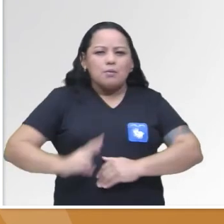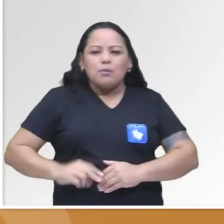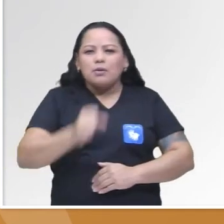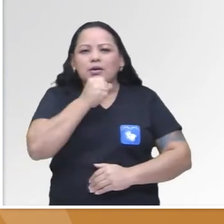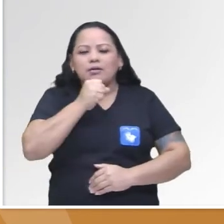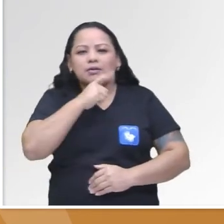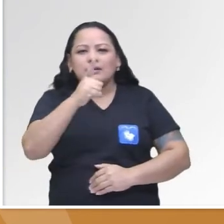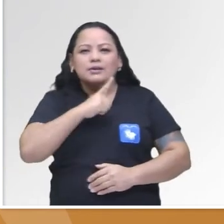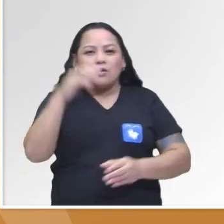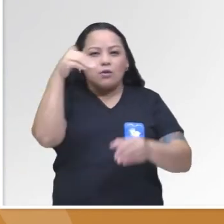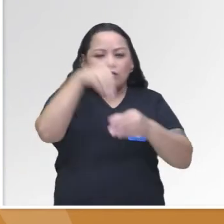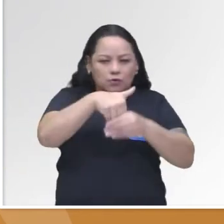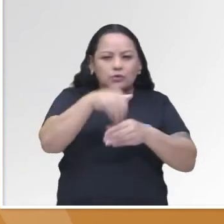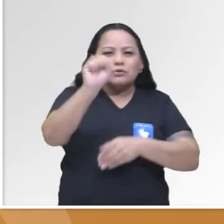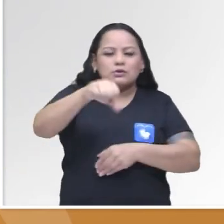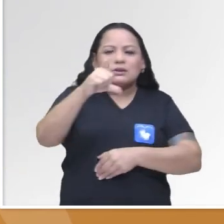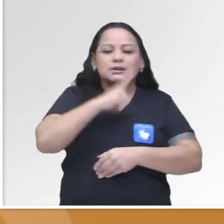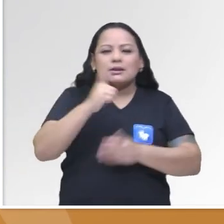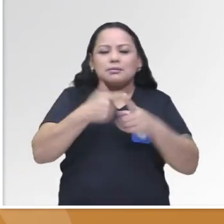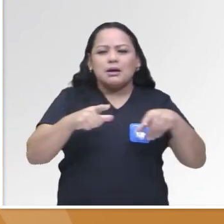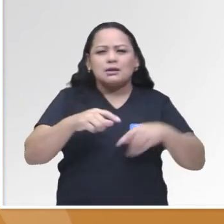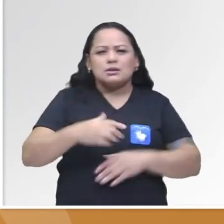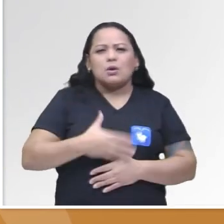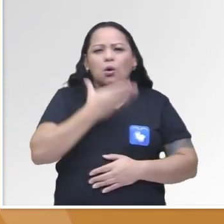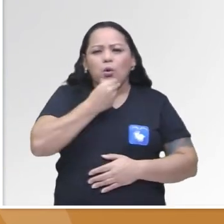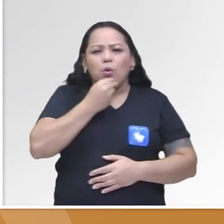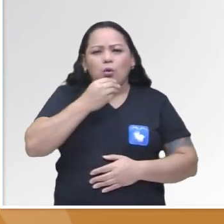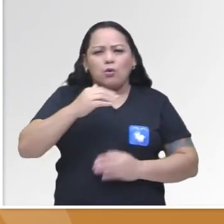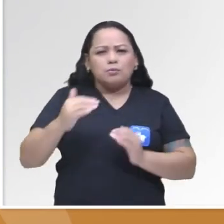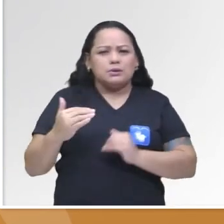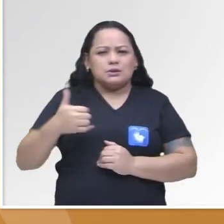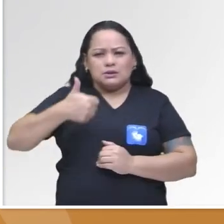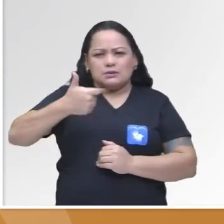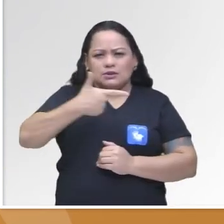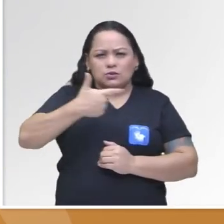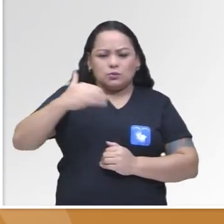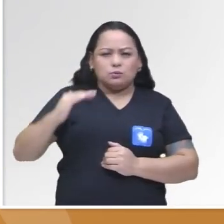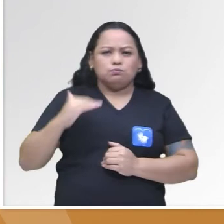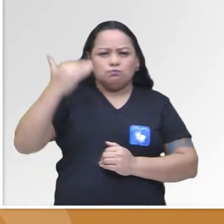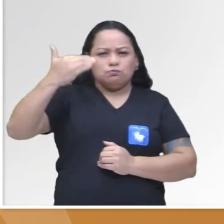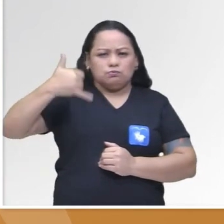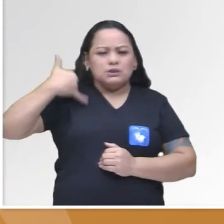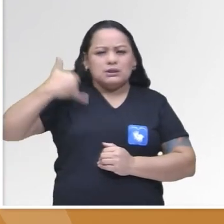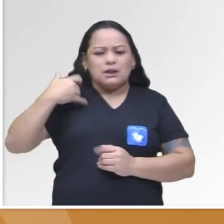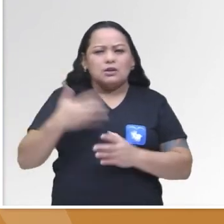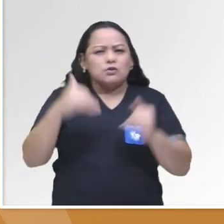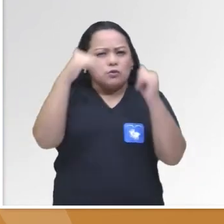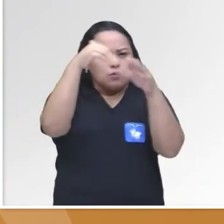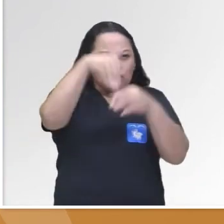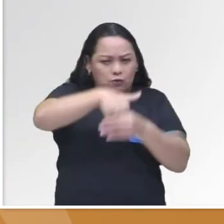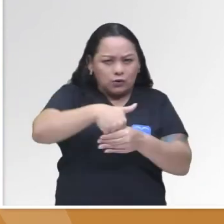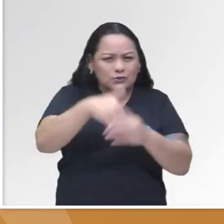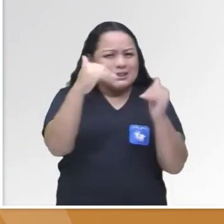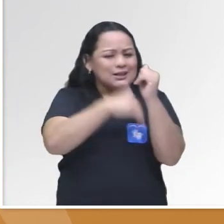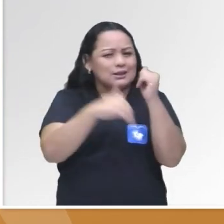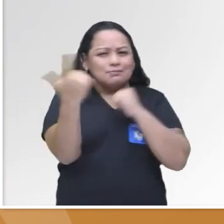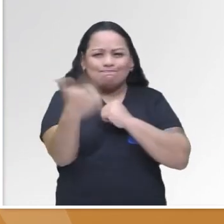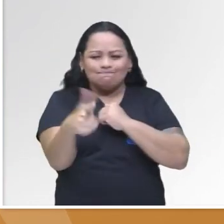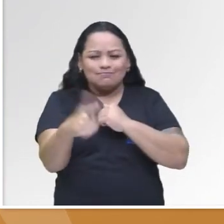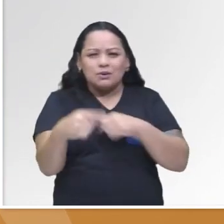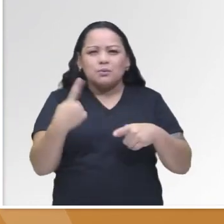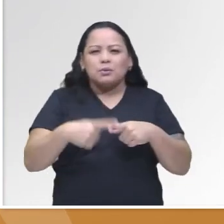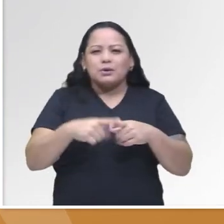o voto, sim, homens maiores de 21 anos, mas o voto não era secreto. Quer dizer que era isso que permitia que